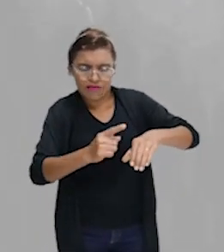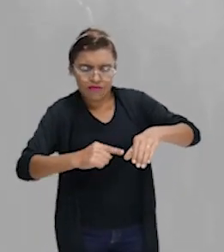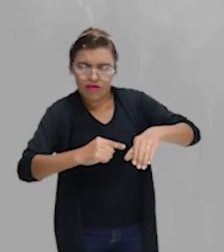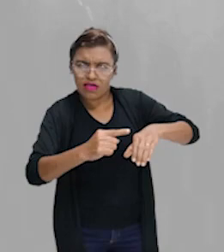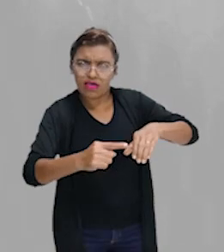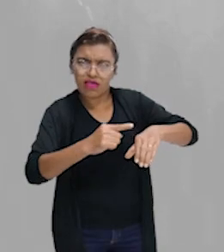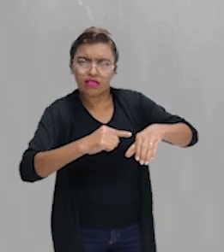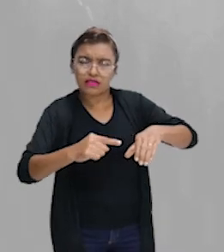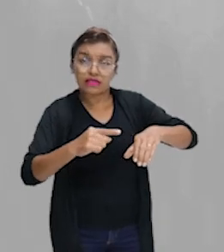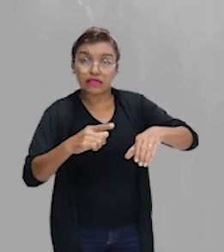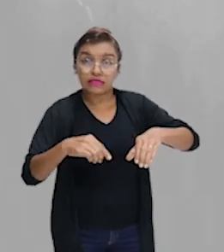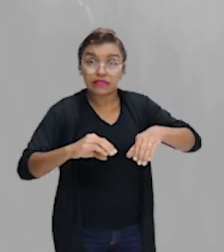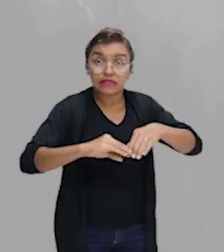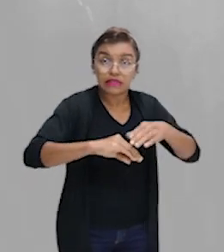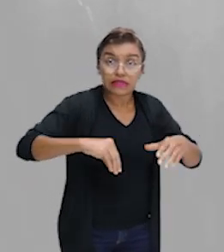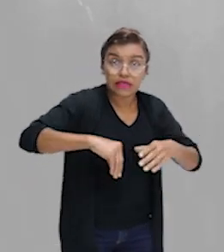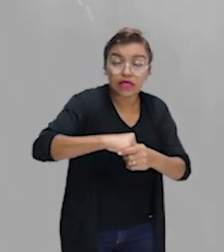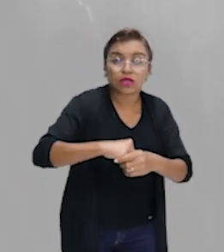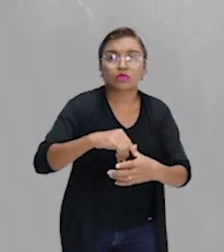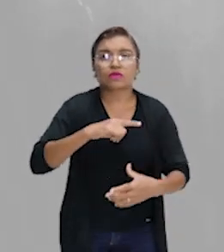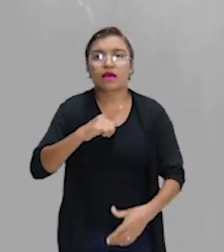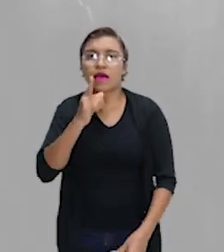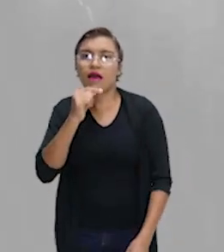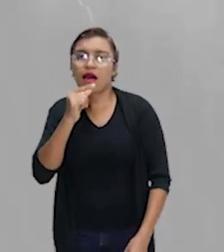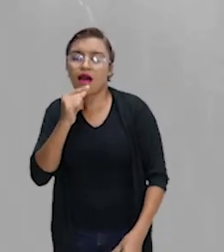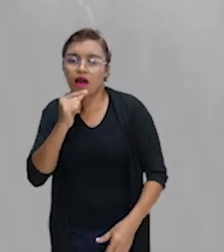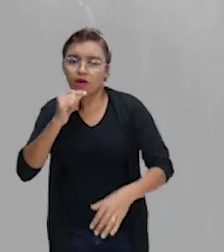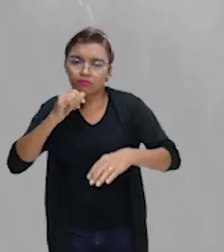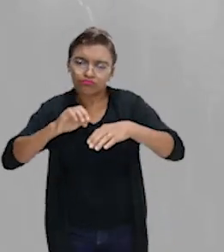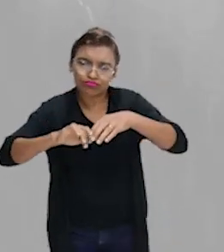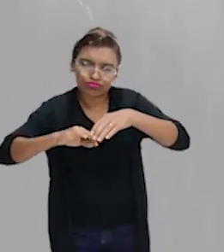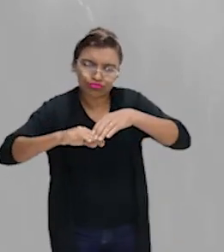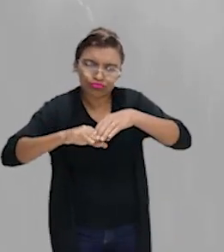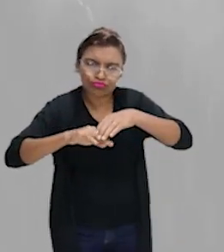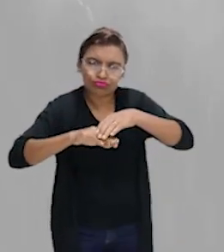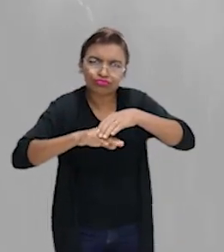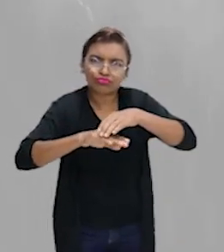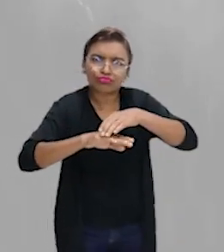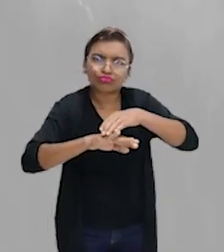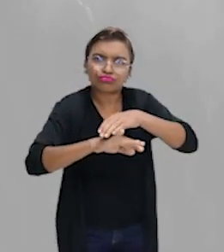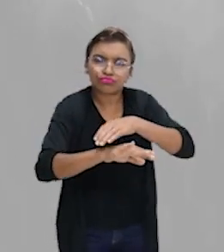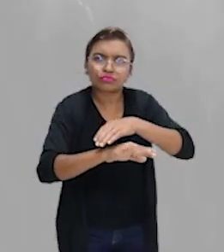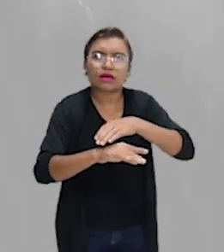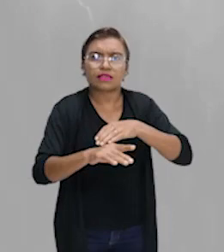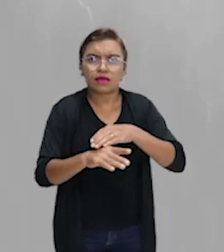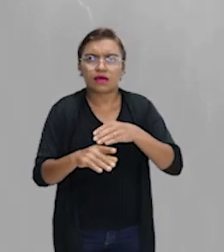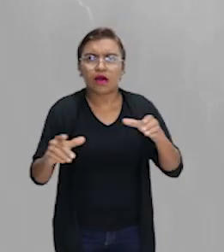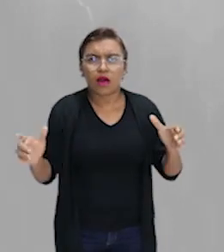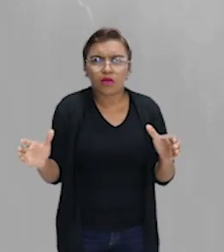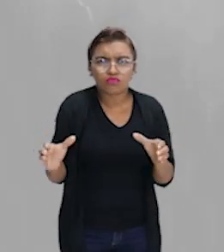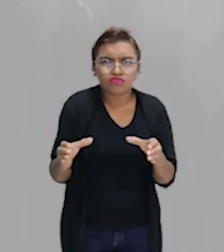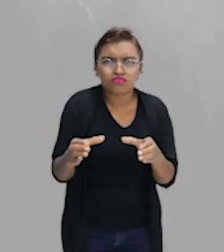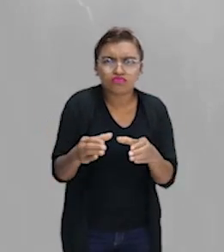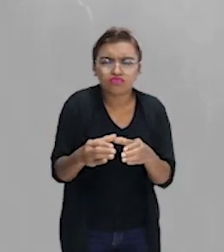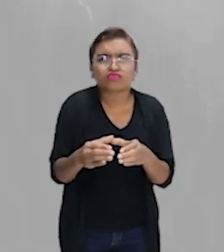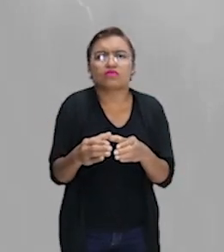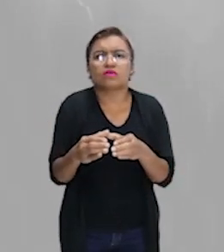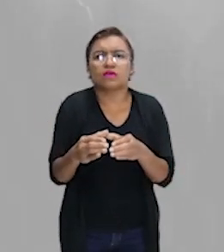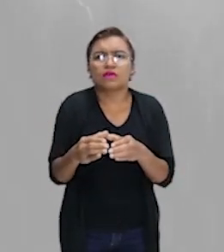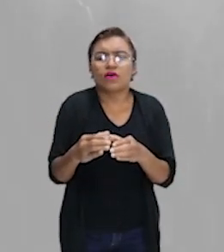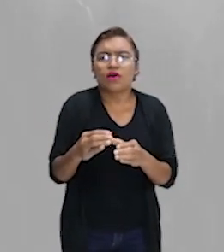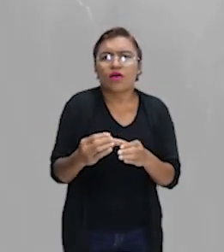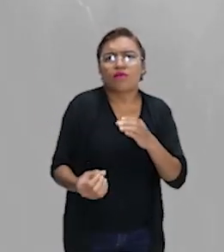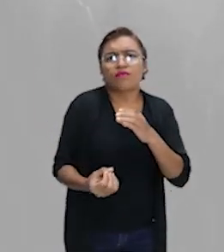vai infiltrar, né, e se encontrar esses espaços, vai haver esse acúmulo, gerando essas figuras,